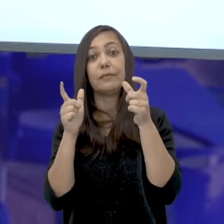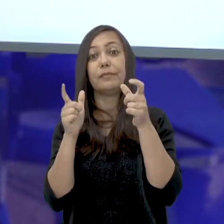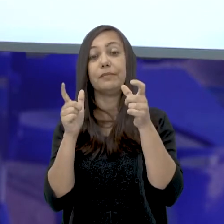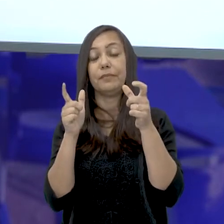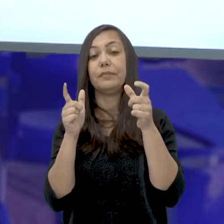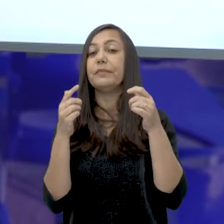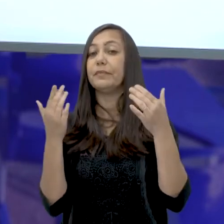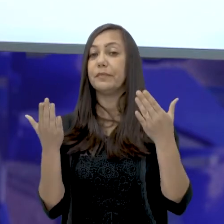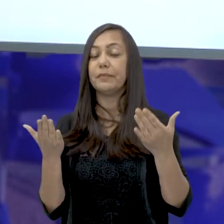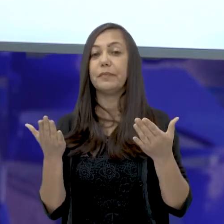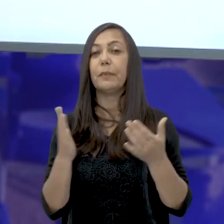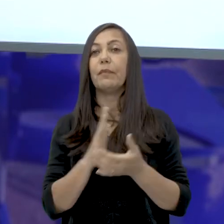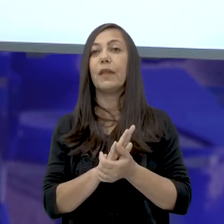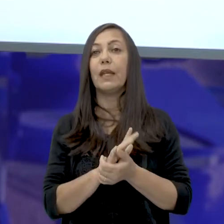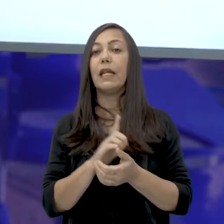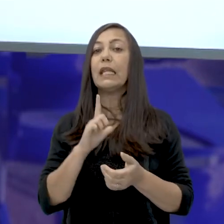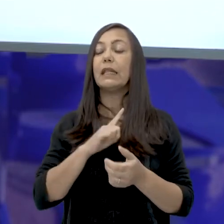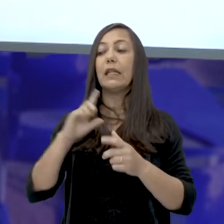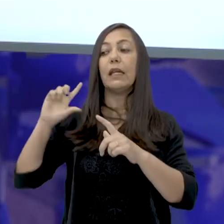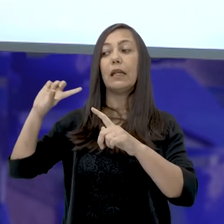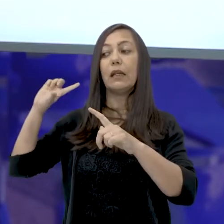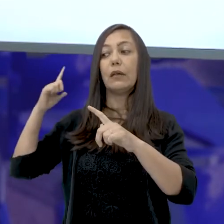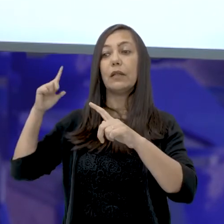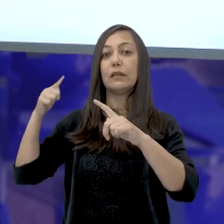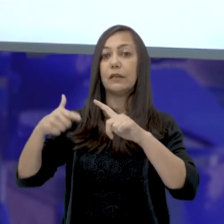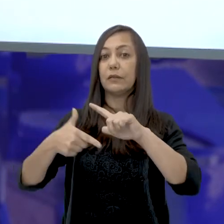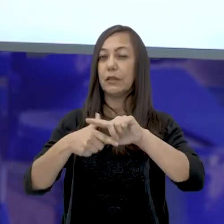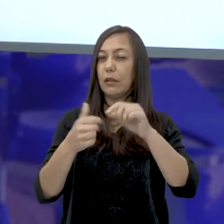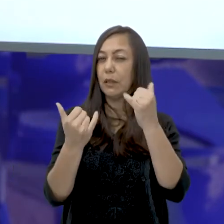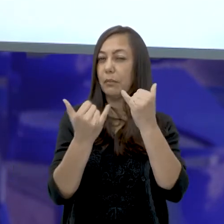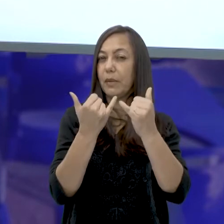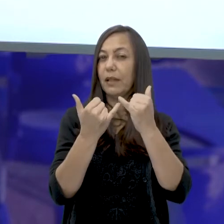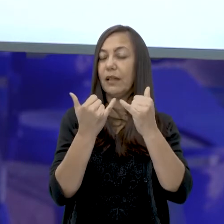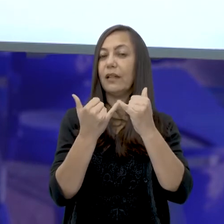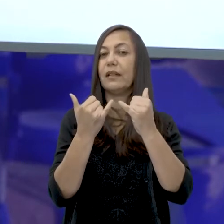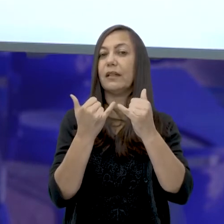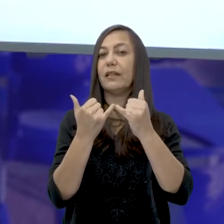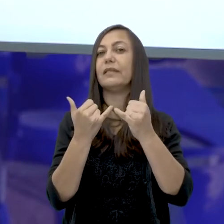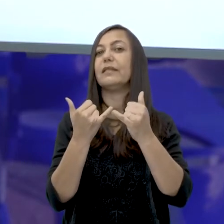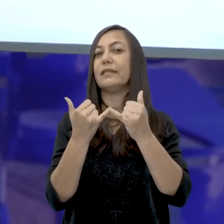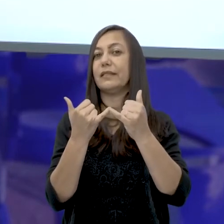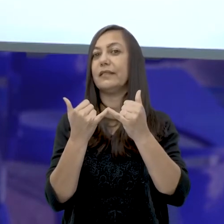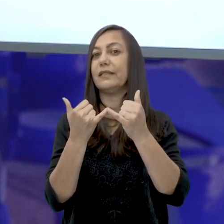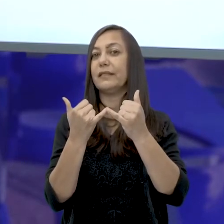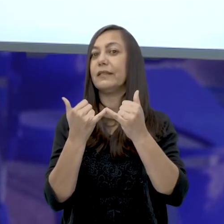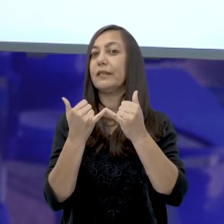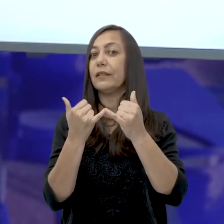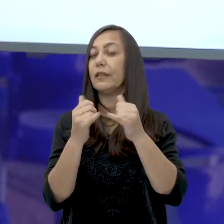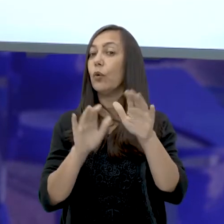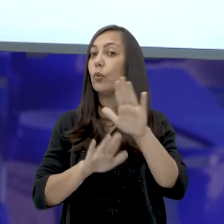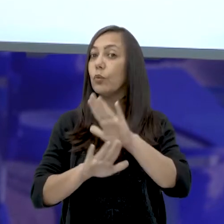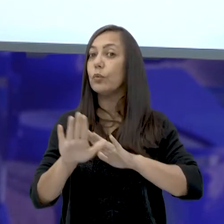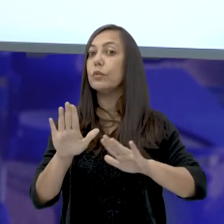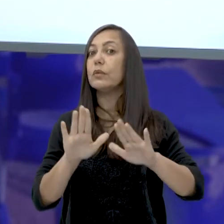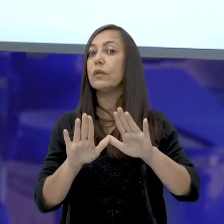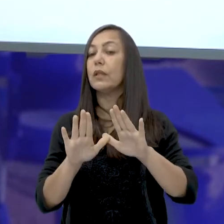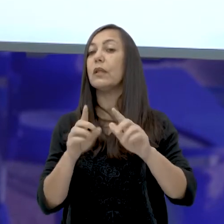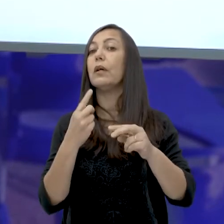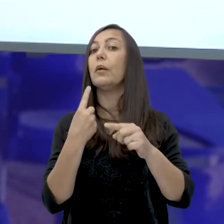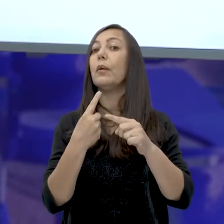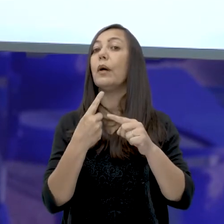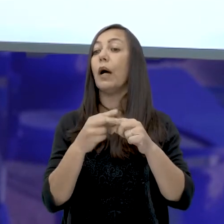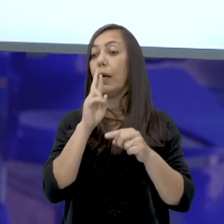humano como corpo, alma e espírito em unidade. Essa aí